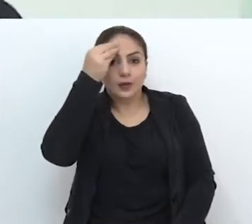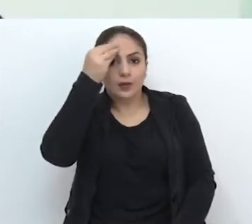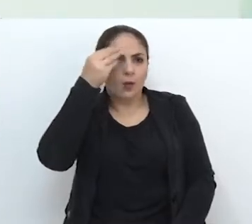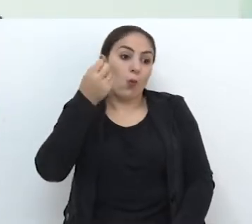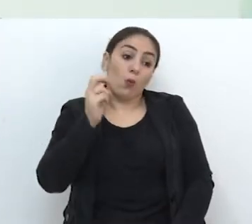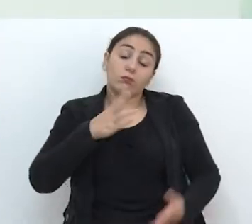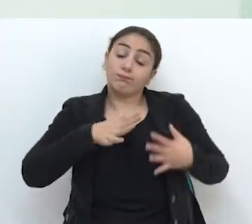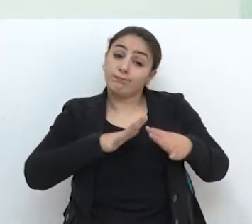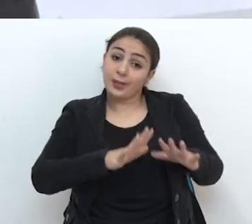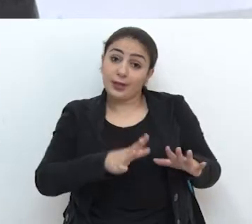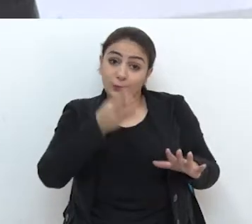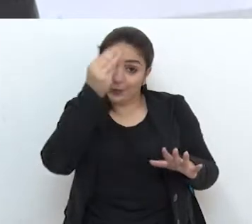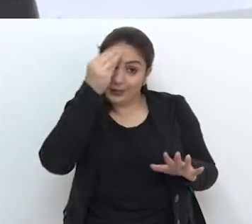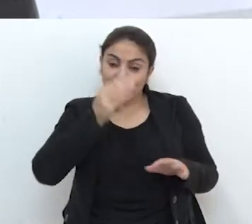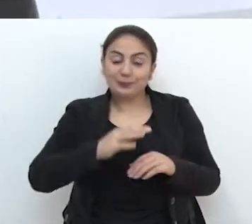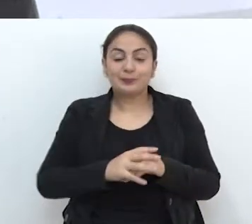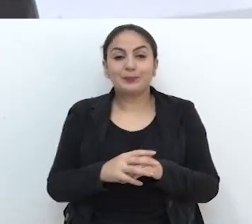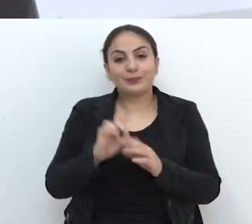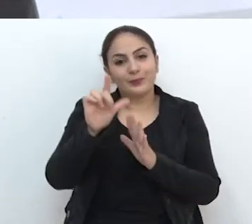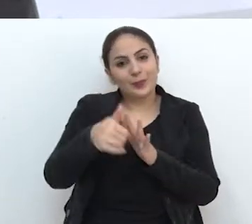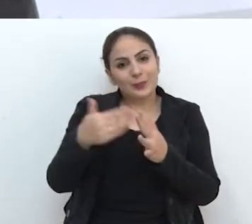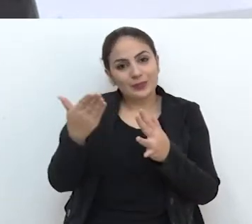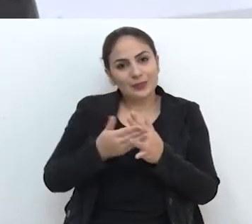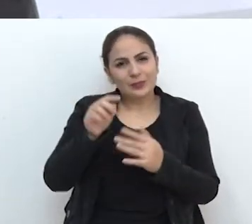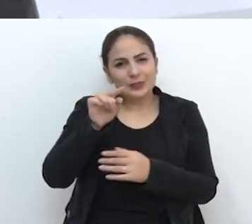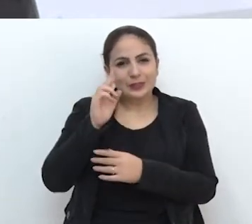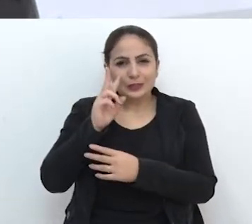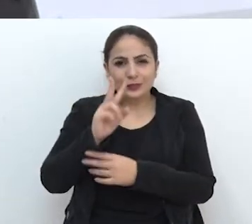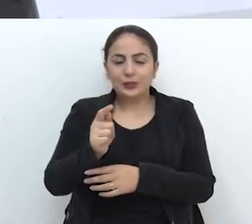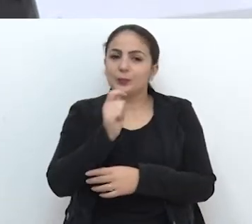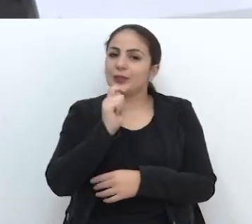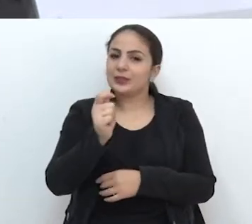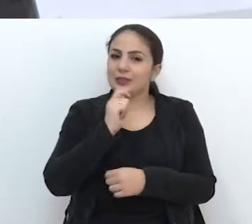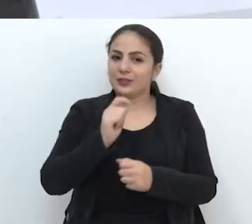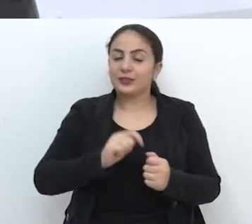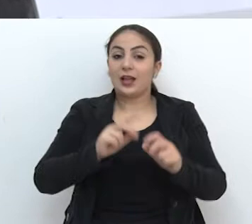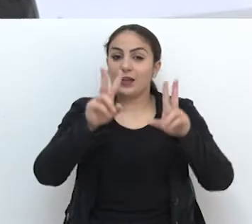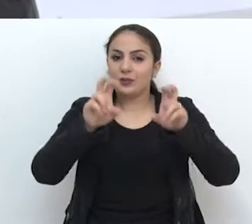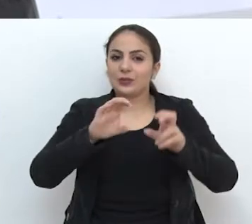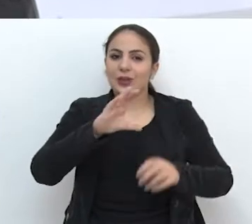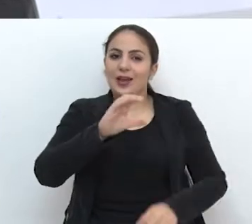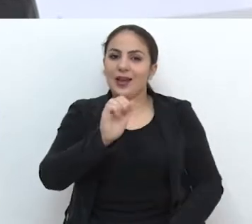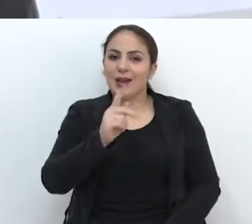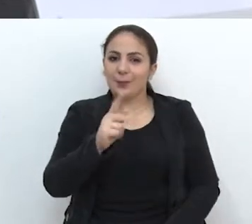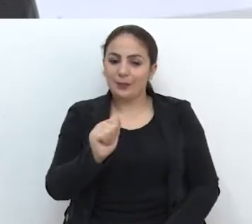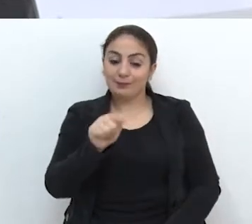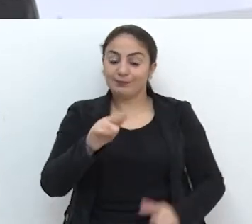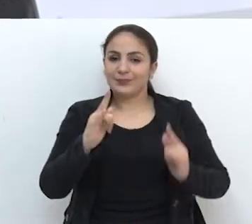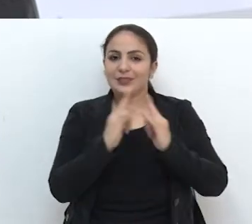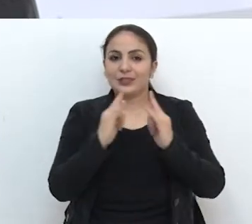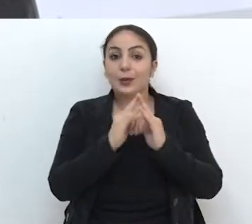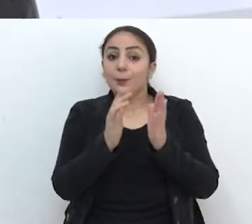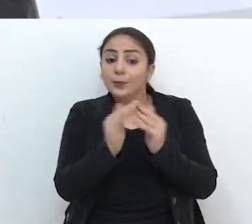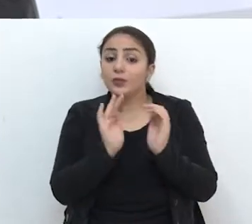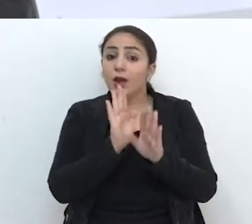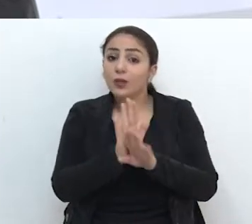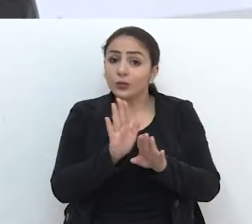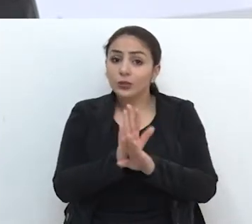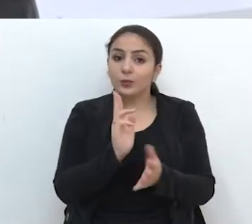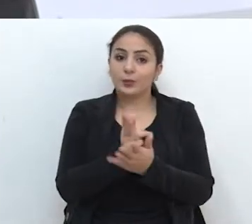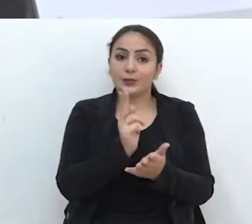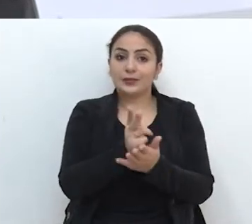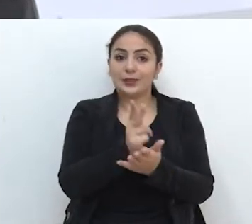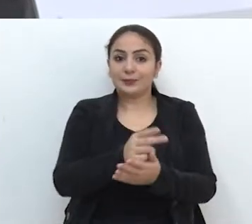não querem ter um entendimento. E depois do intervalo, você assiste uma entrevista sobre o CAPA. A entidade está pedindo ajuda